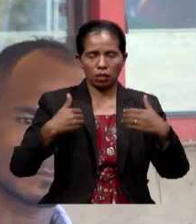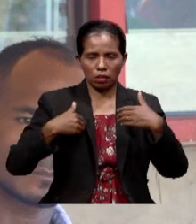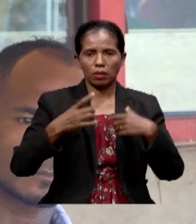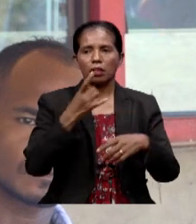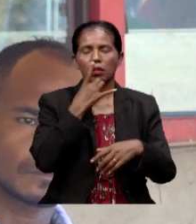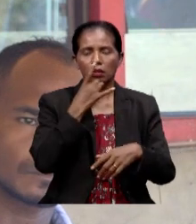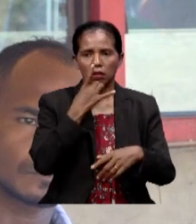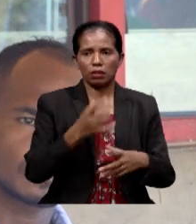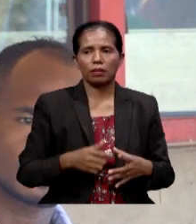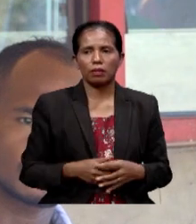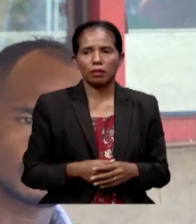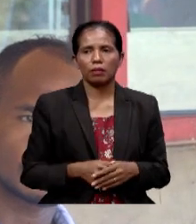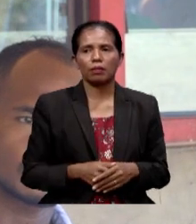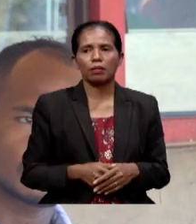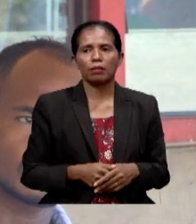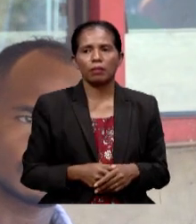Ele é uma clínica,